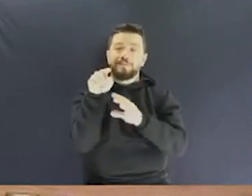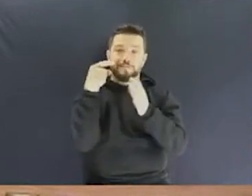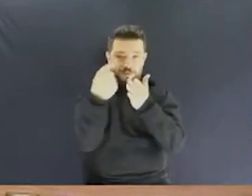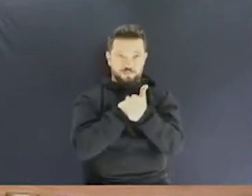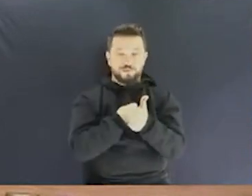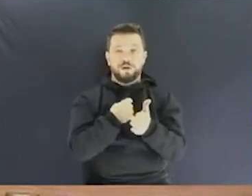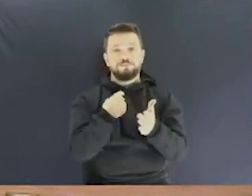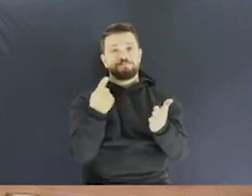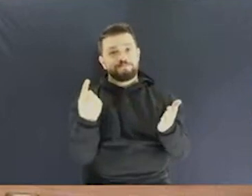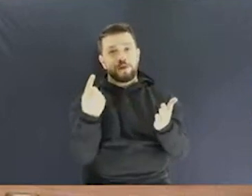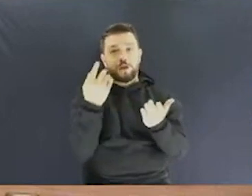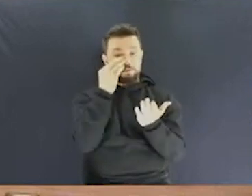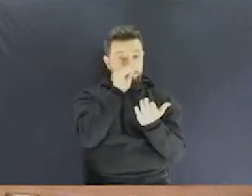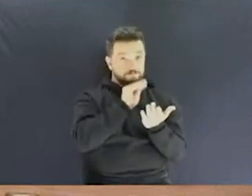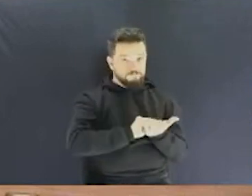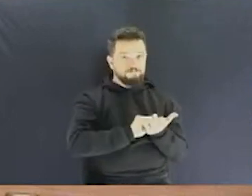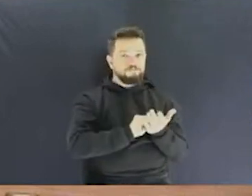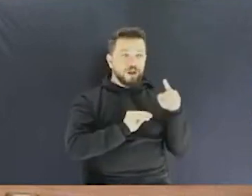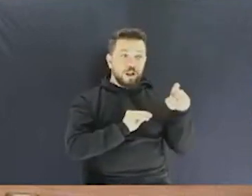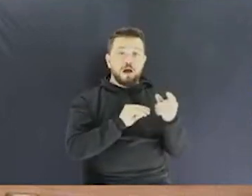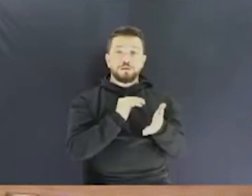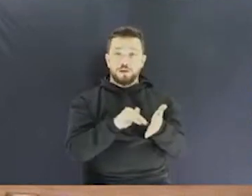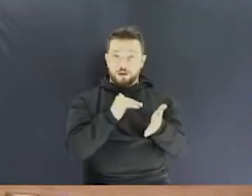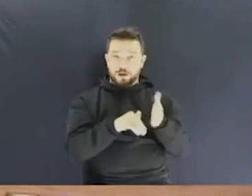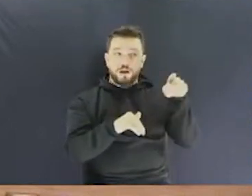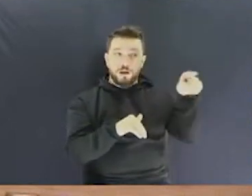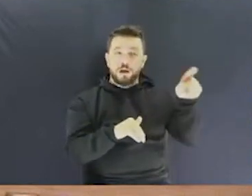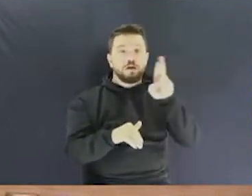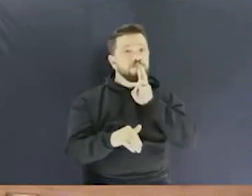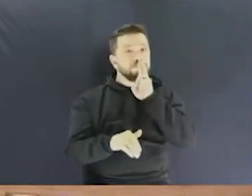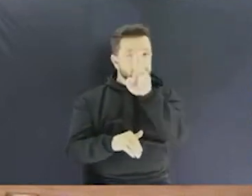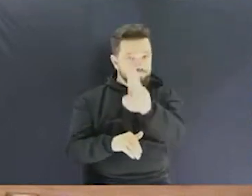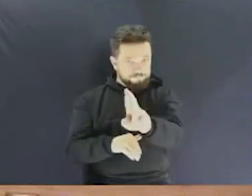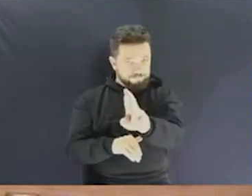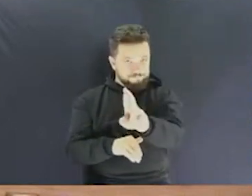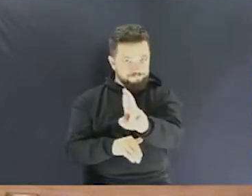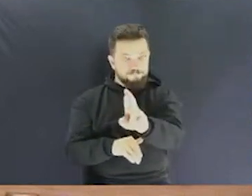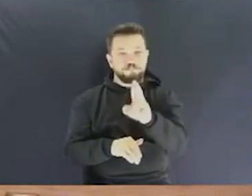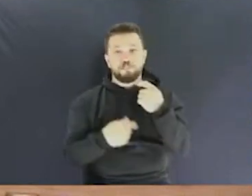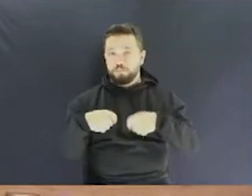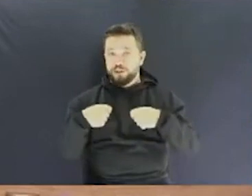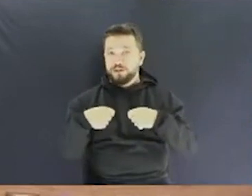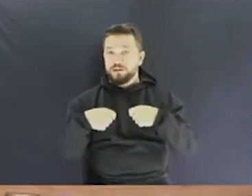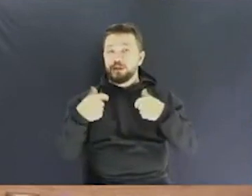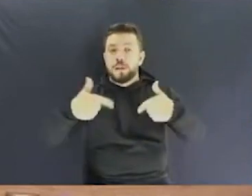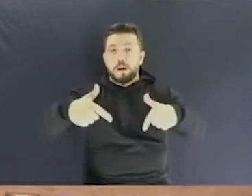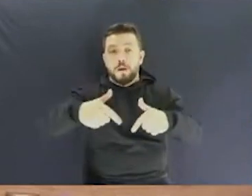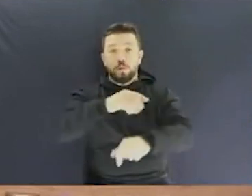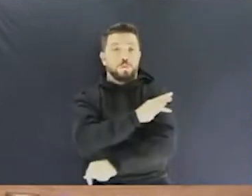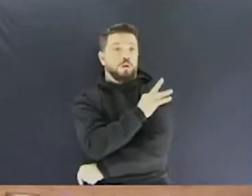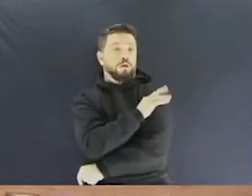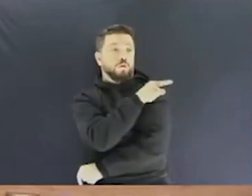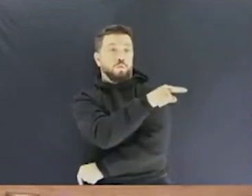levar por escrito para as secretarias, para que, tecnicamente, eles justifiquem ali e expliquem qual é o andamento de cada uma